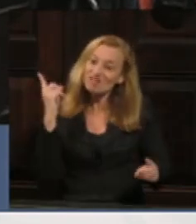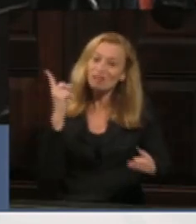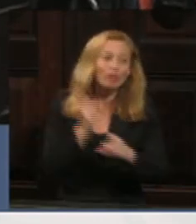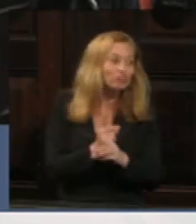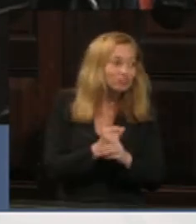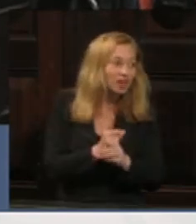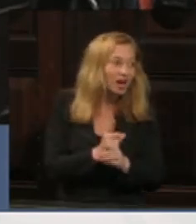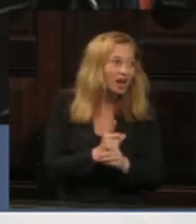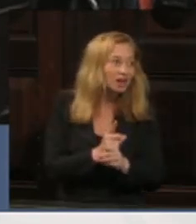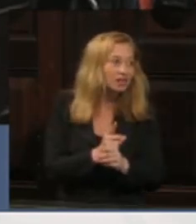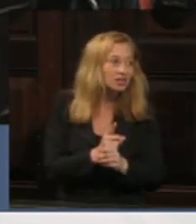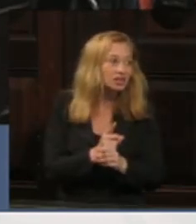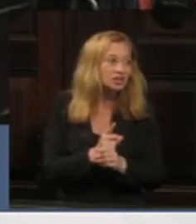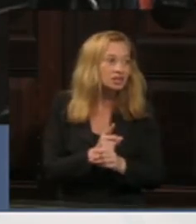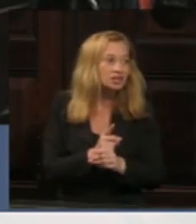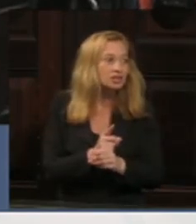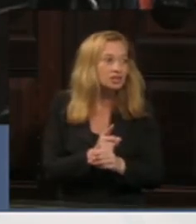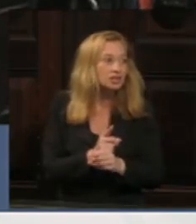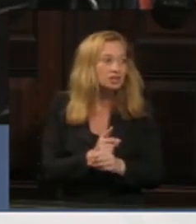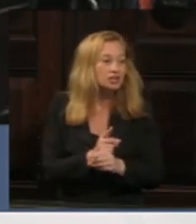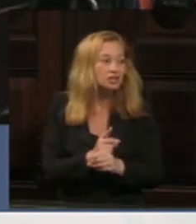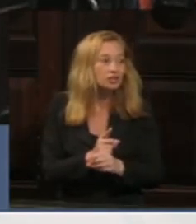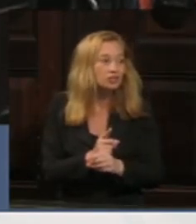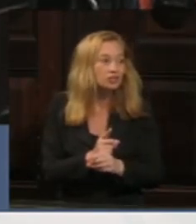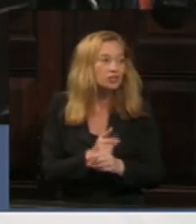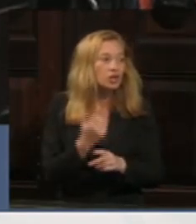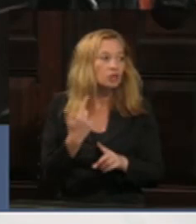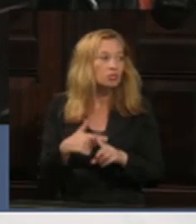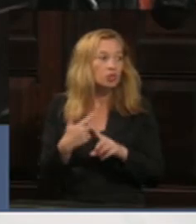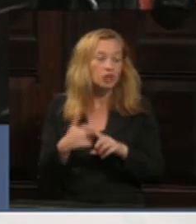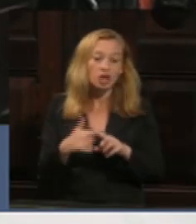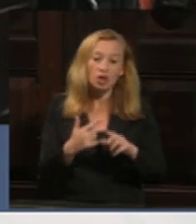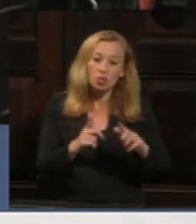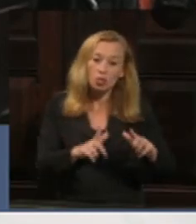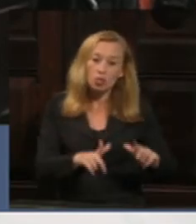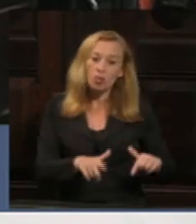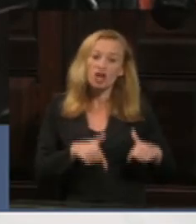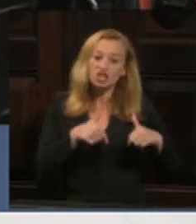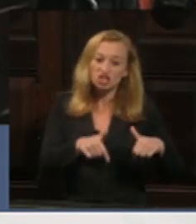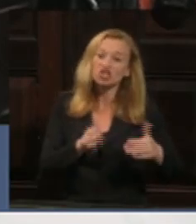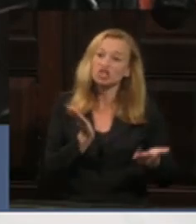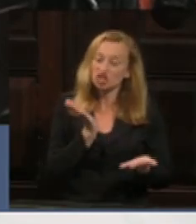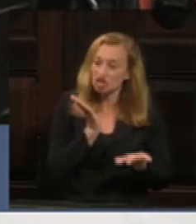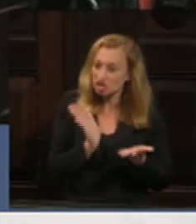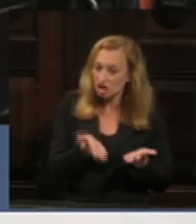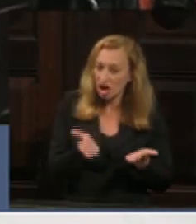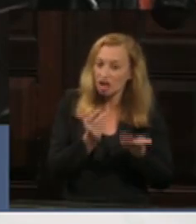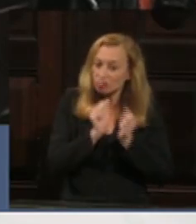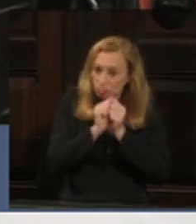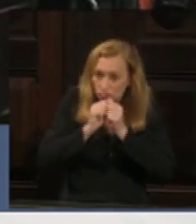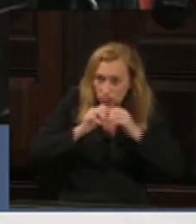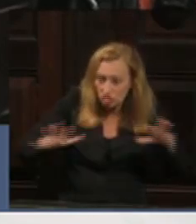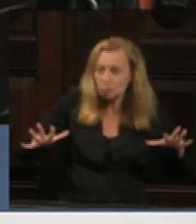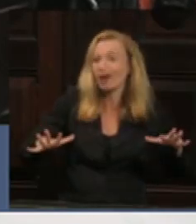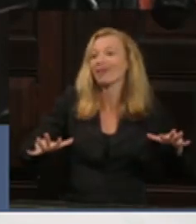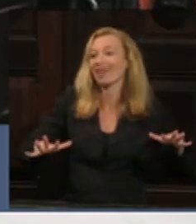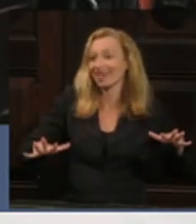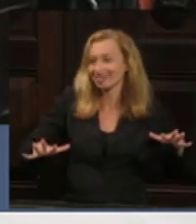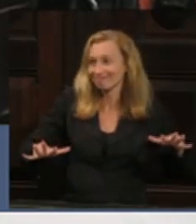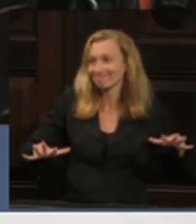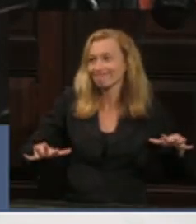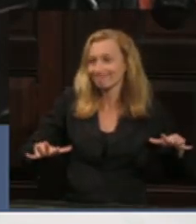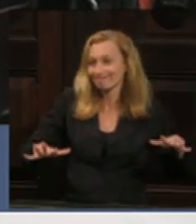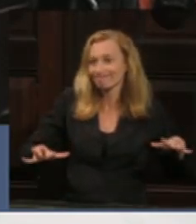não depois das 18 horas, porque a ação já estava vazada, viu, senador? A ação